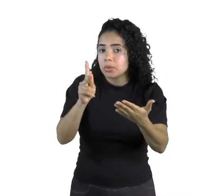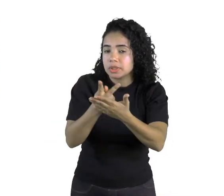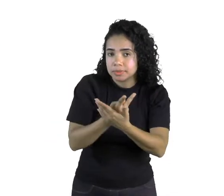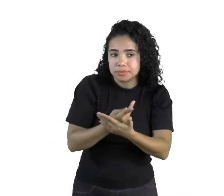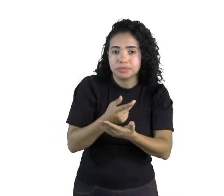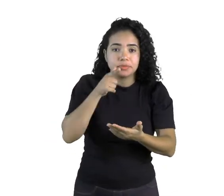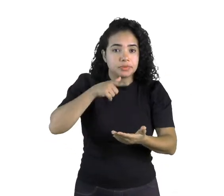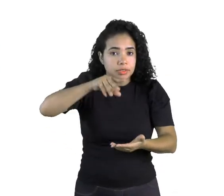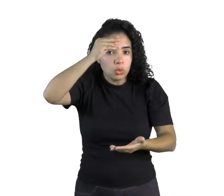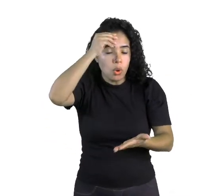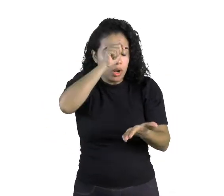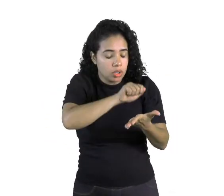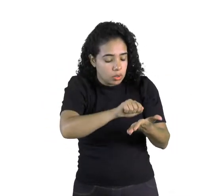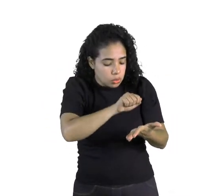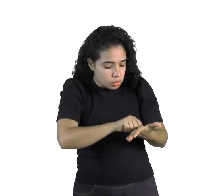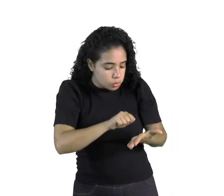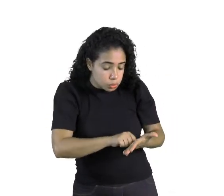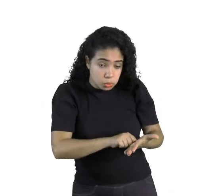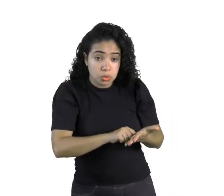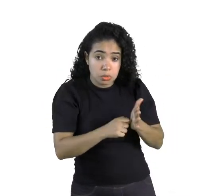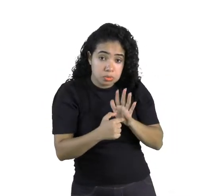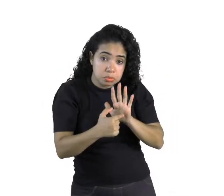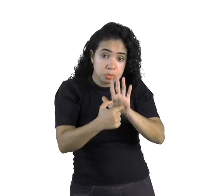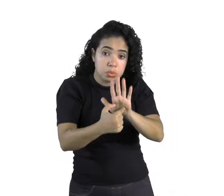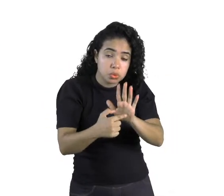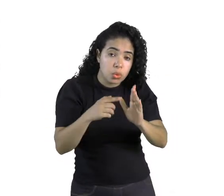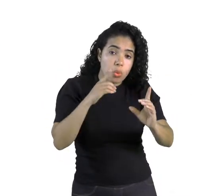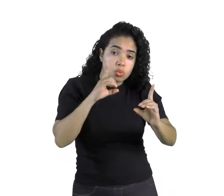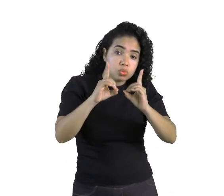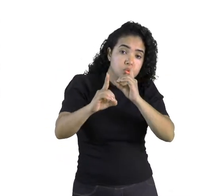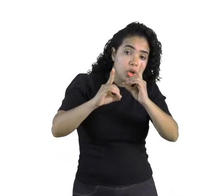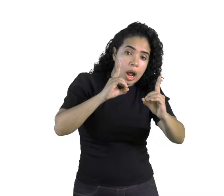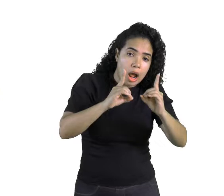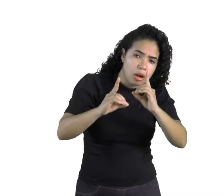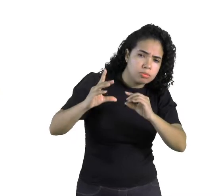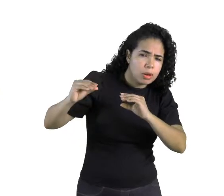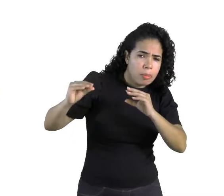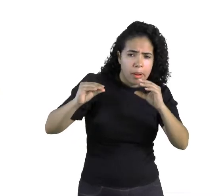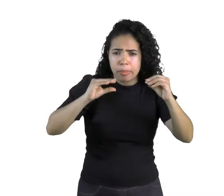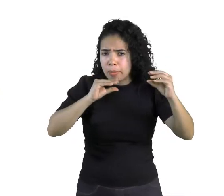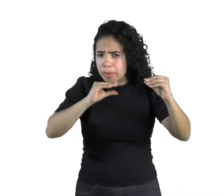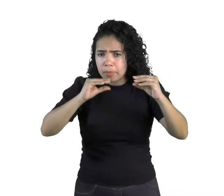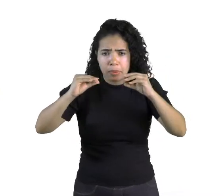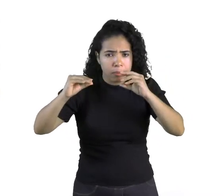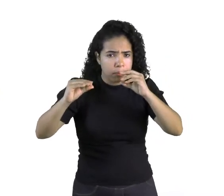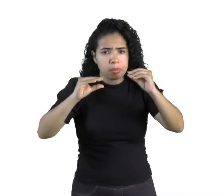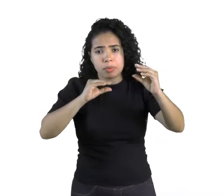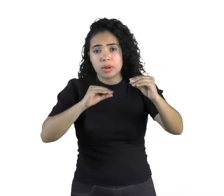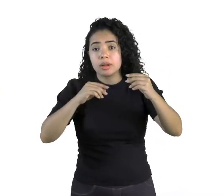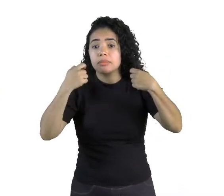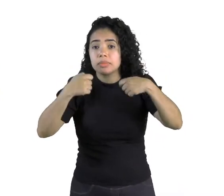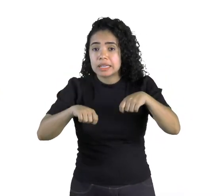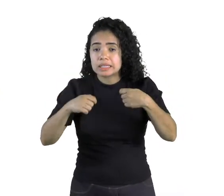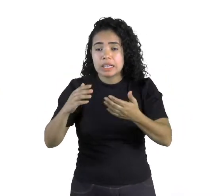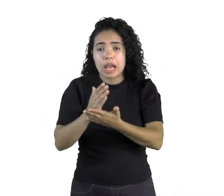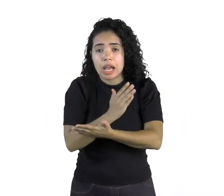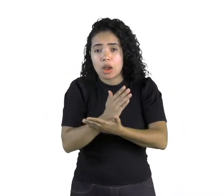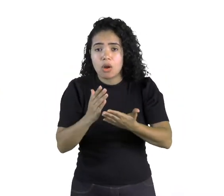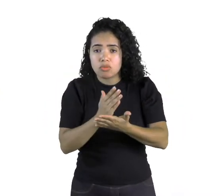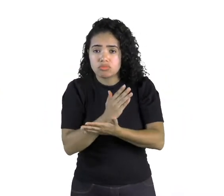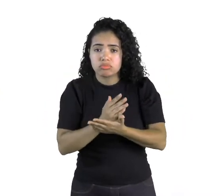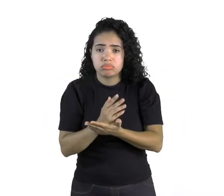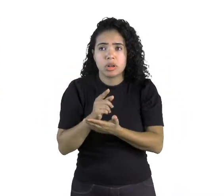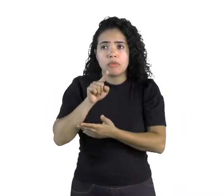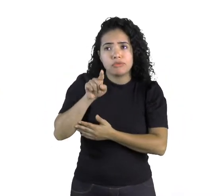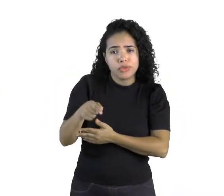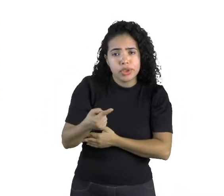escrita, quando se trata de reproduzirmos um diálogo, precisamos recorrer a alguns sinais de